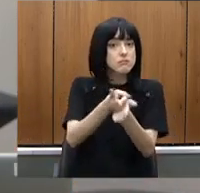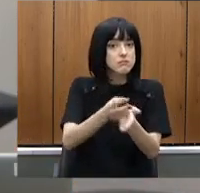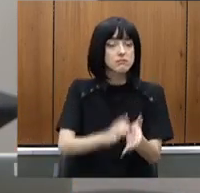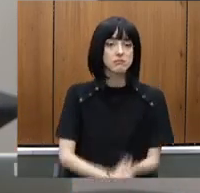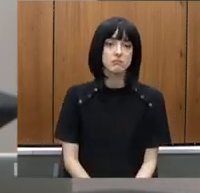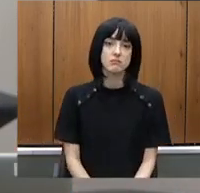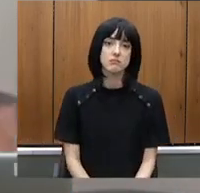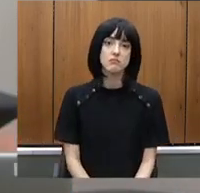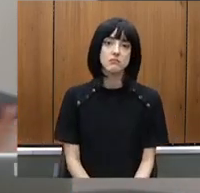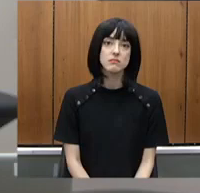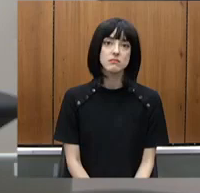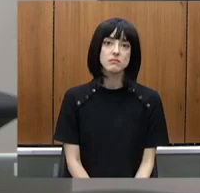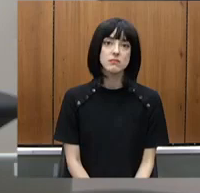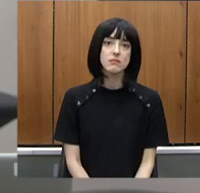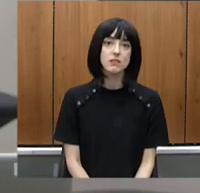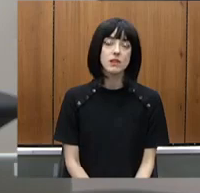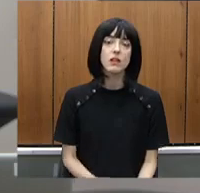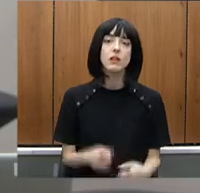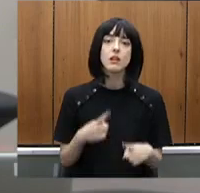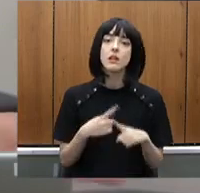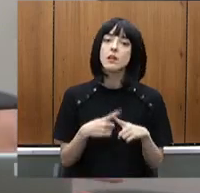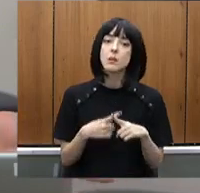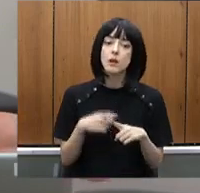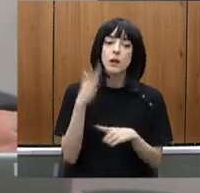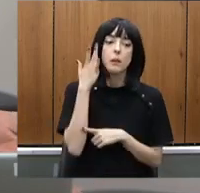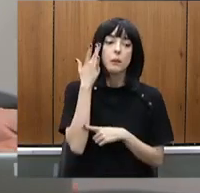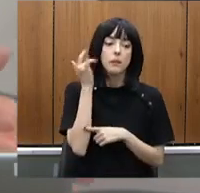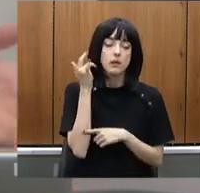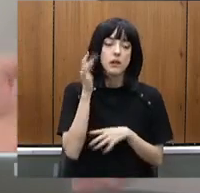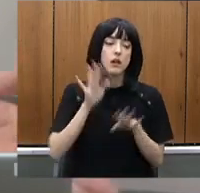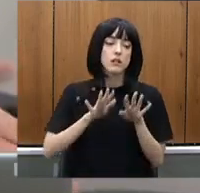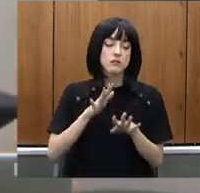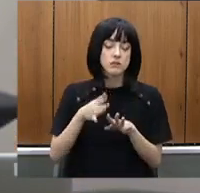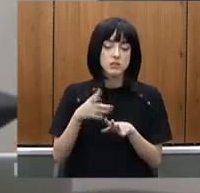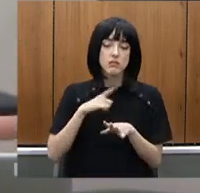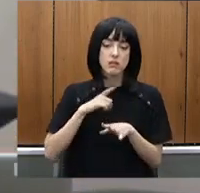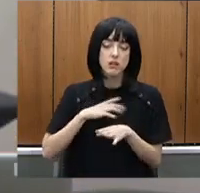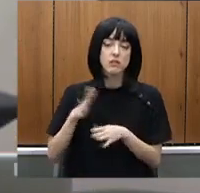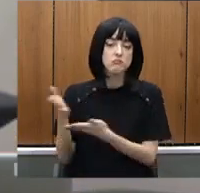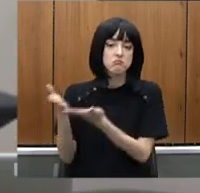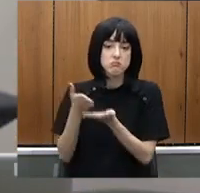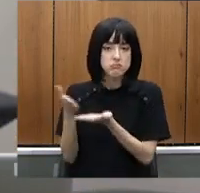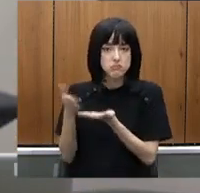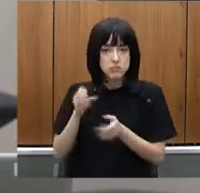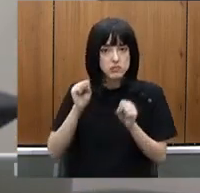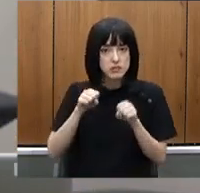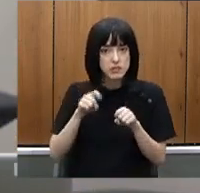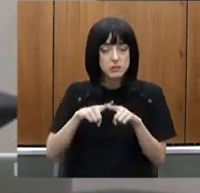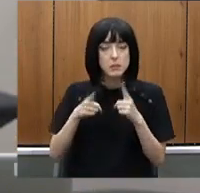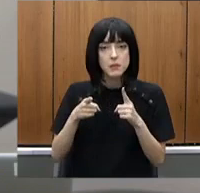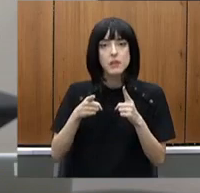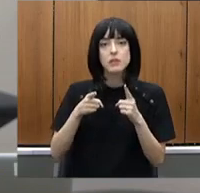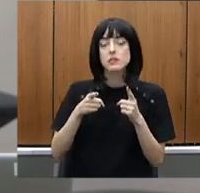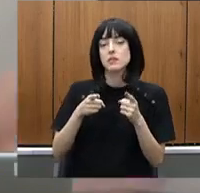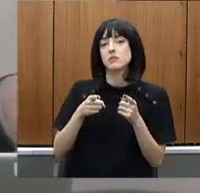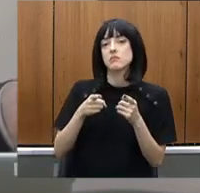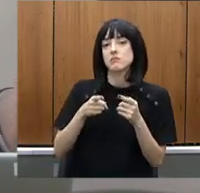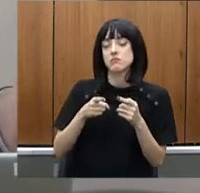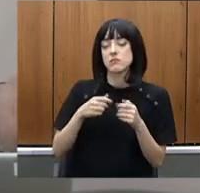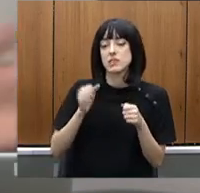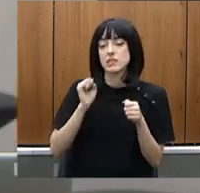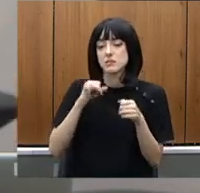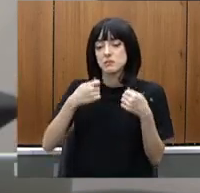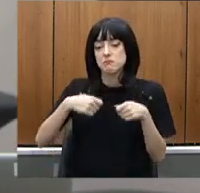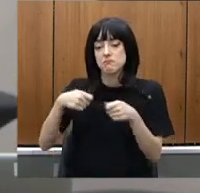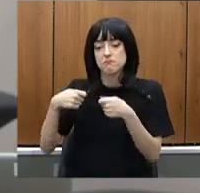da manhã serem convocados dentro da Necessidade obviamente daquilo que que a lei de